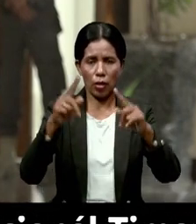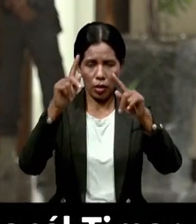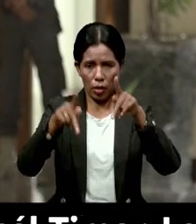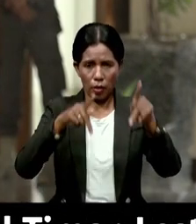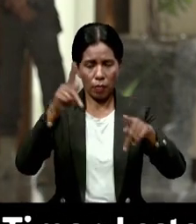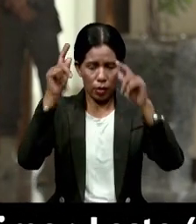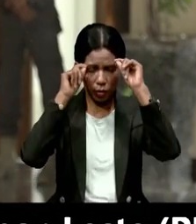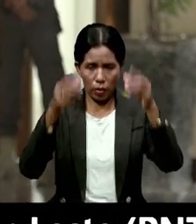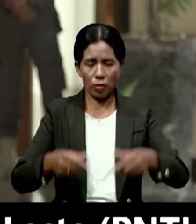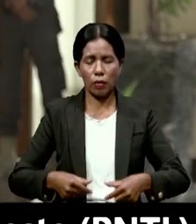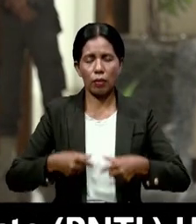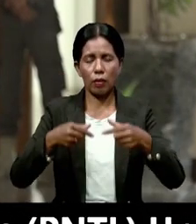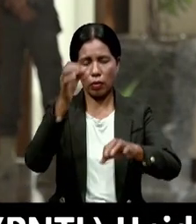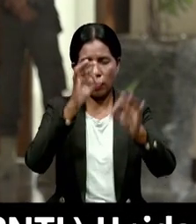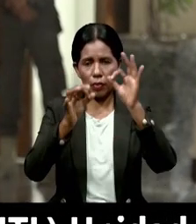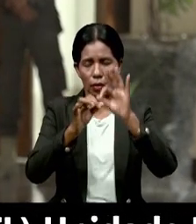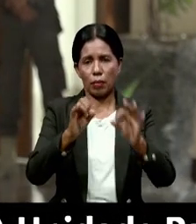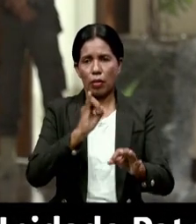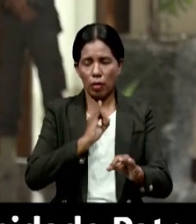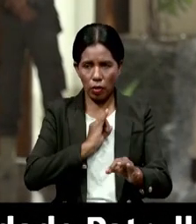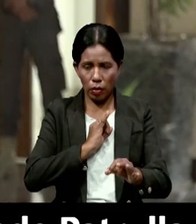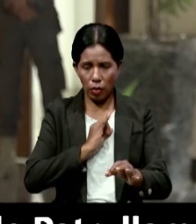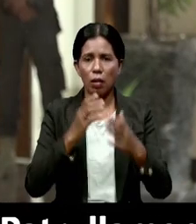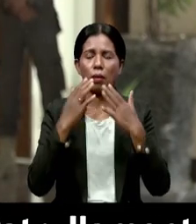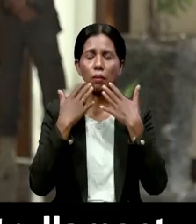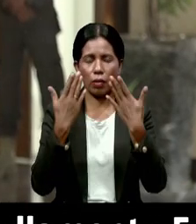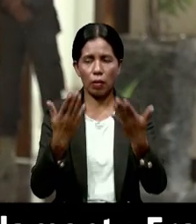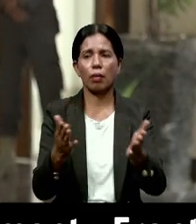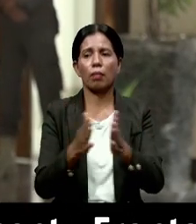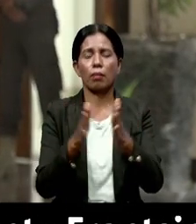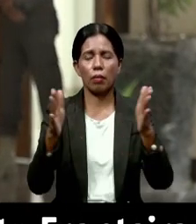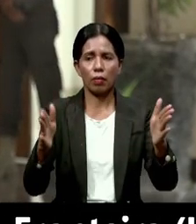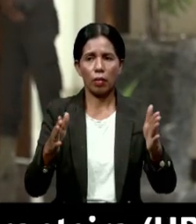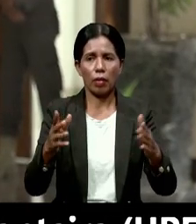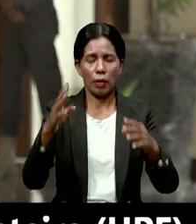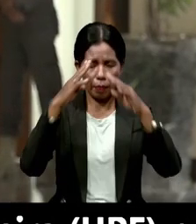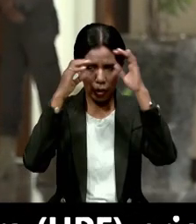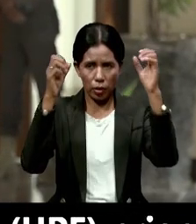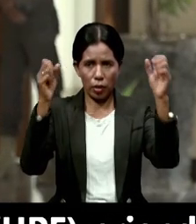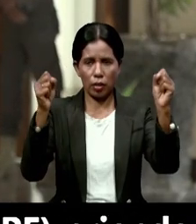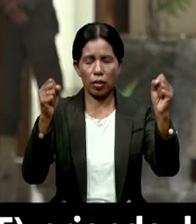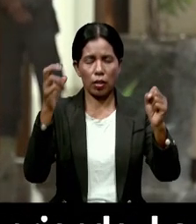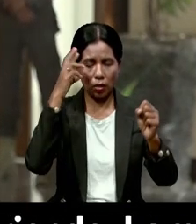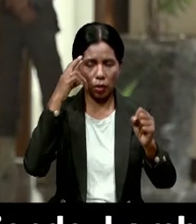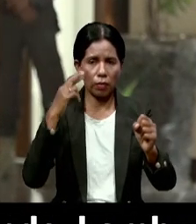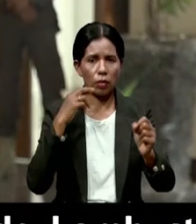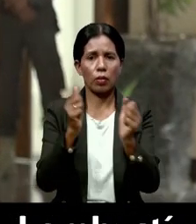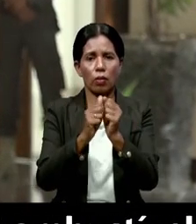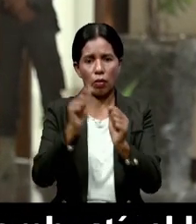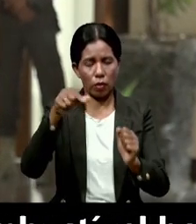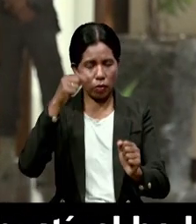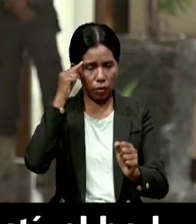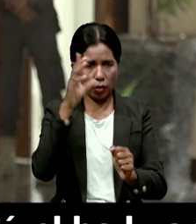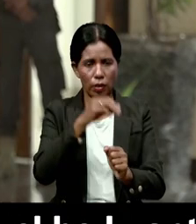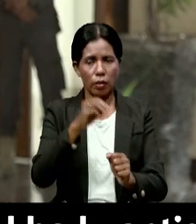Timor-Leste, foi na fiarit de Nebahau. Agradecimento muito para a Sua Excelência Presidente da República, ao Governo, a Sua